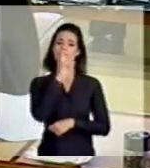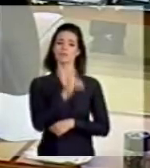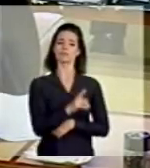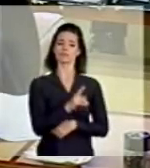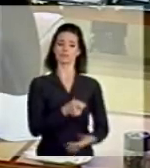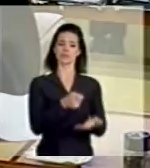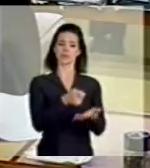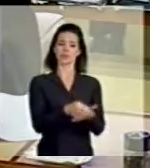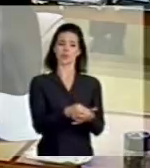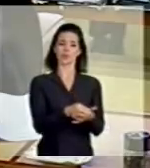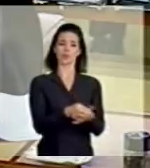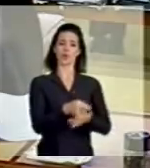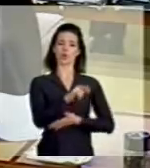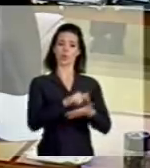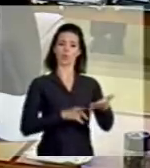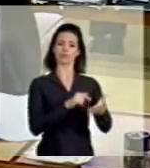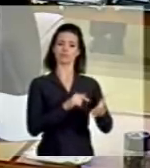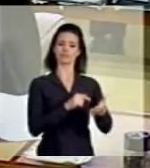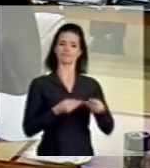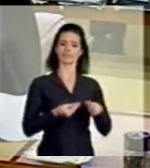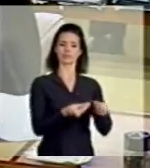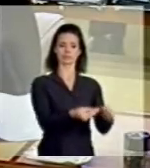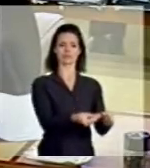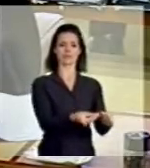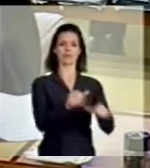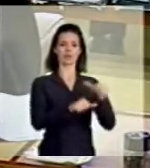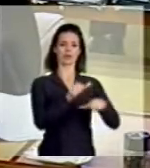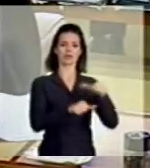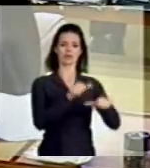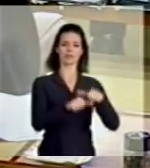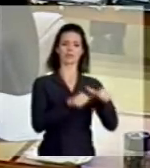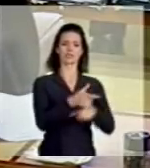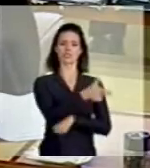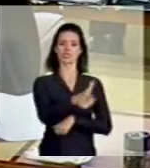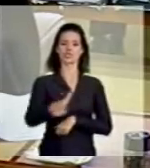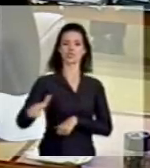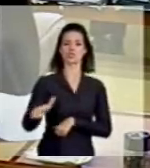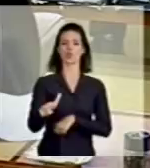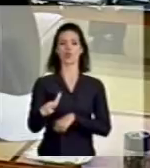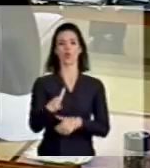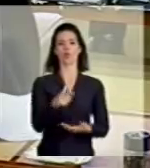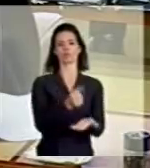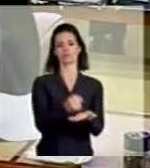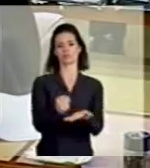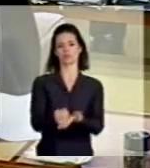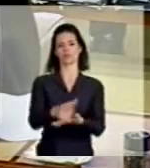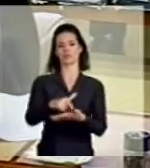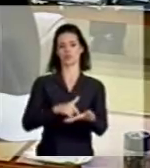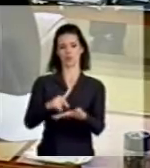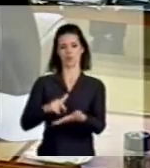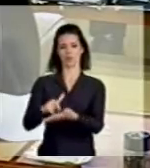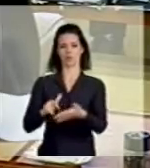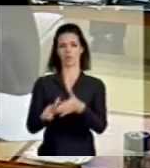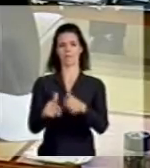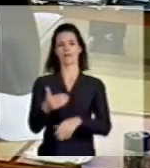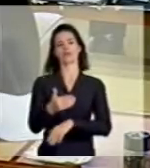a expedição de mandados específicos para alteração dos demais registros nos órgãos públicos ou privados pertinentes, os